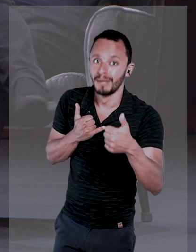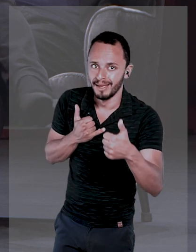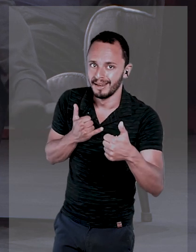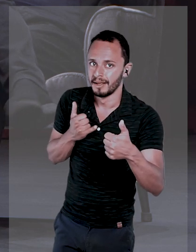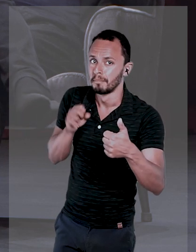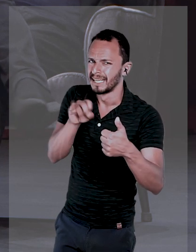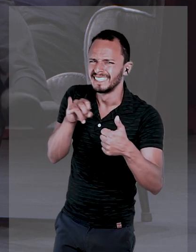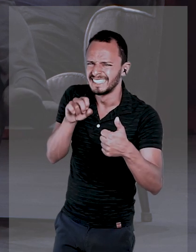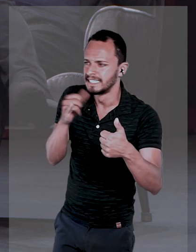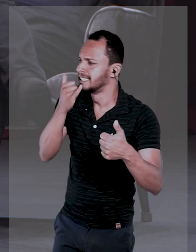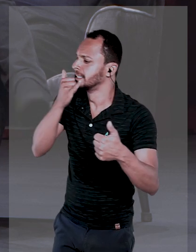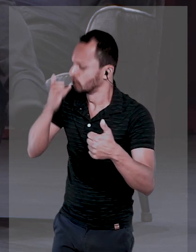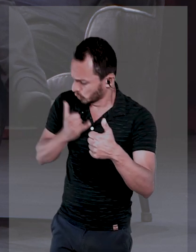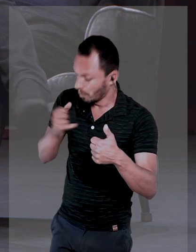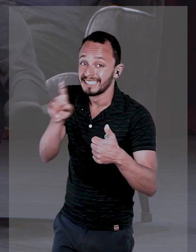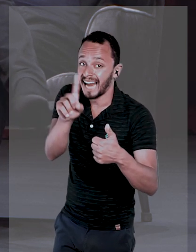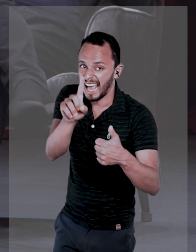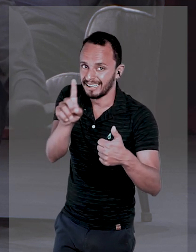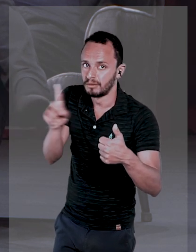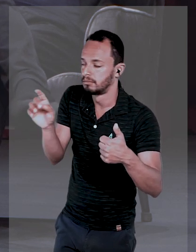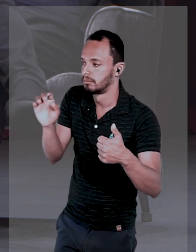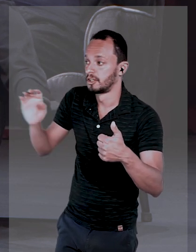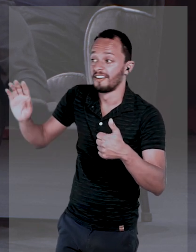desculpa. Então,